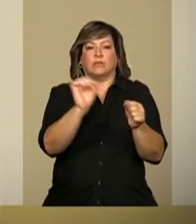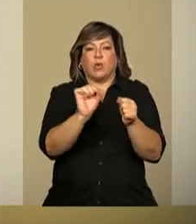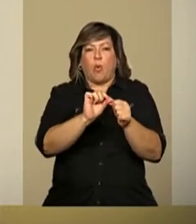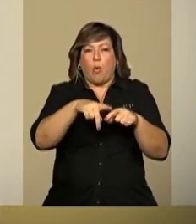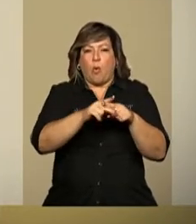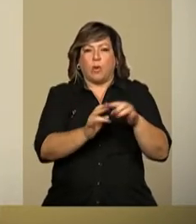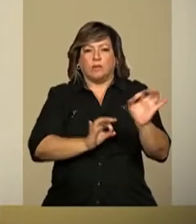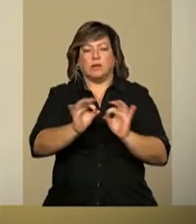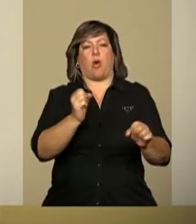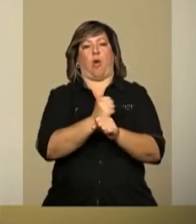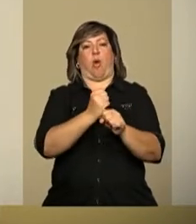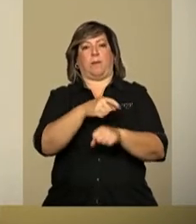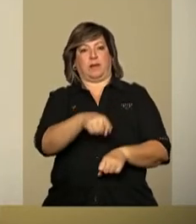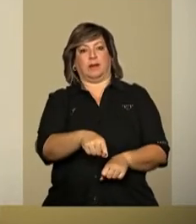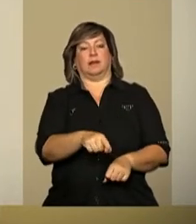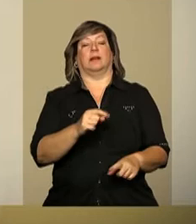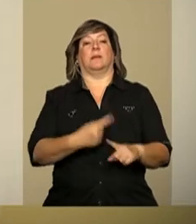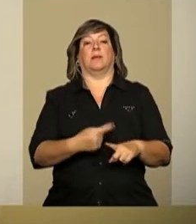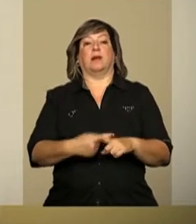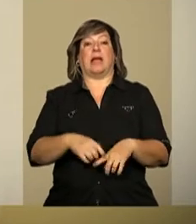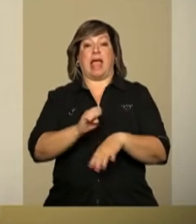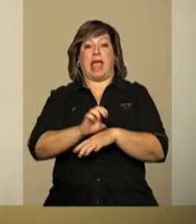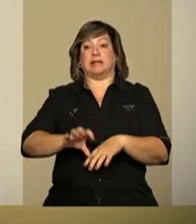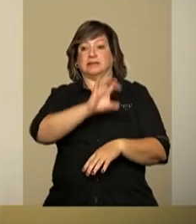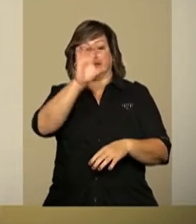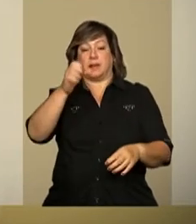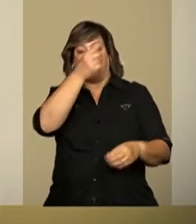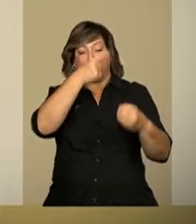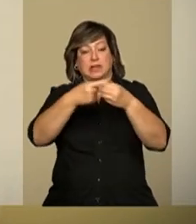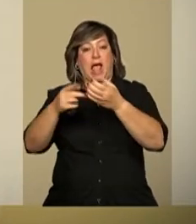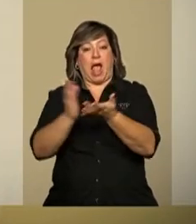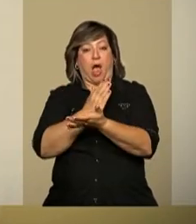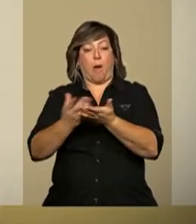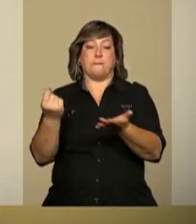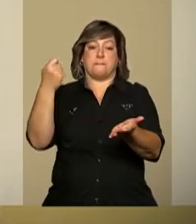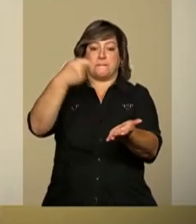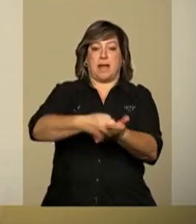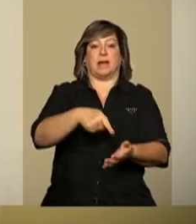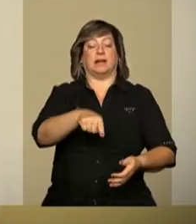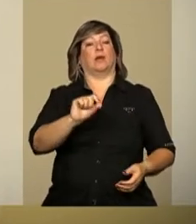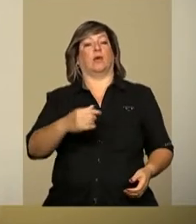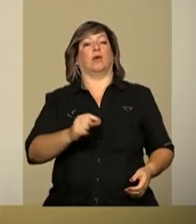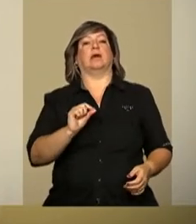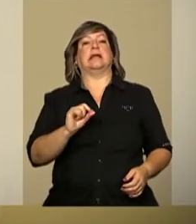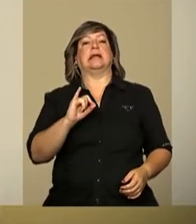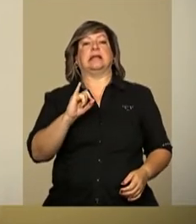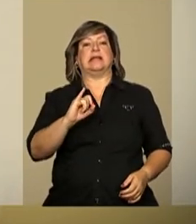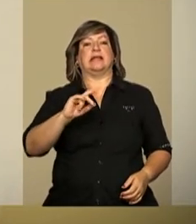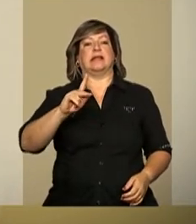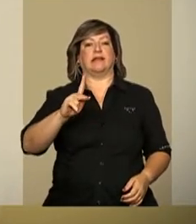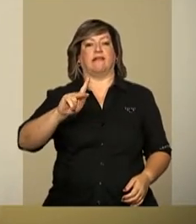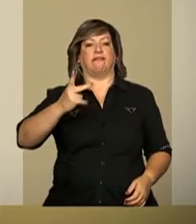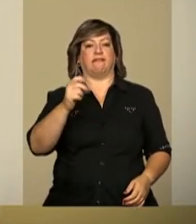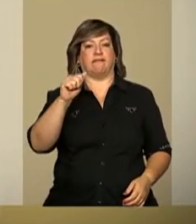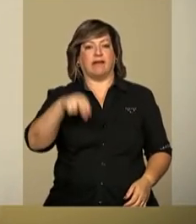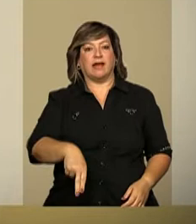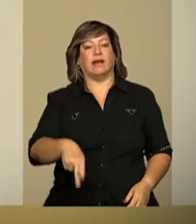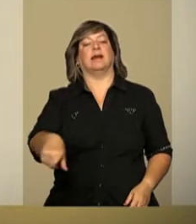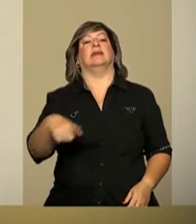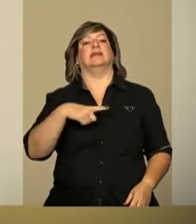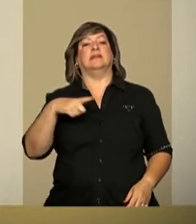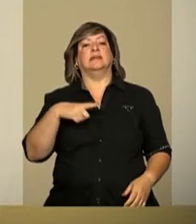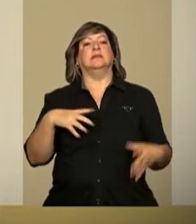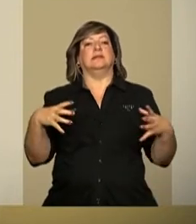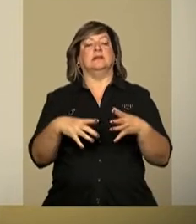obras serão feitas pelos Estados e os municípios outras vão ser feitas pelo ifan que é o nosso Instituto do